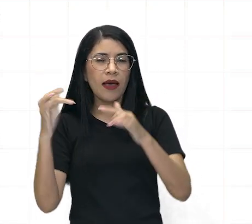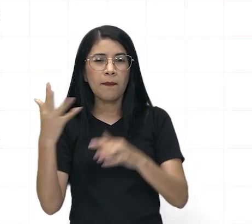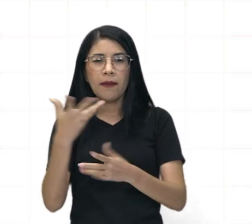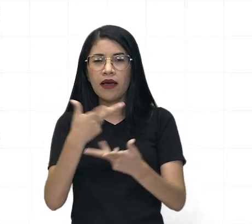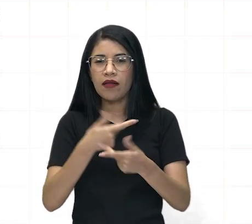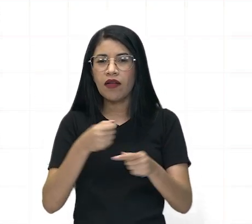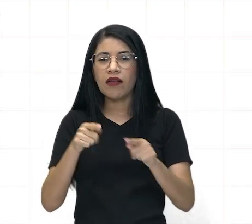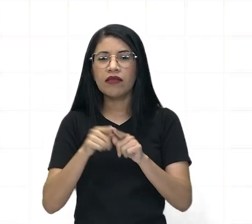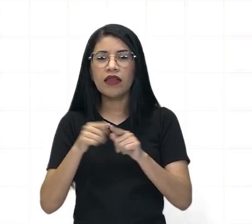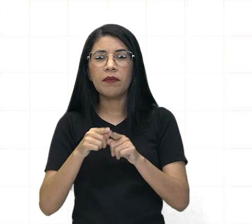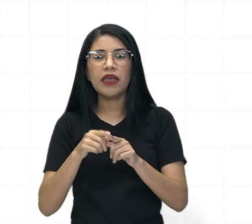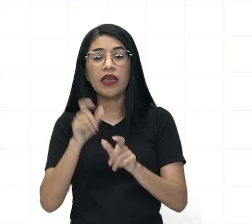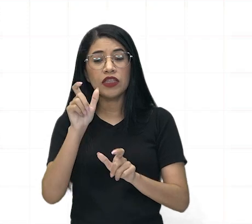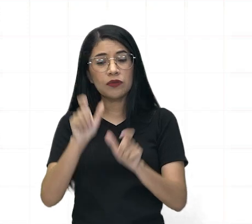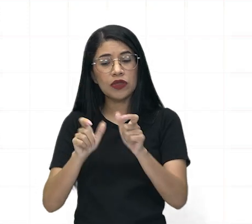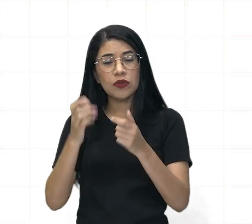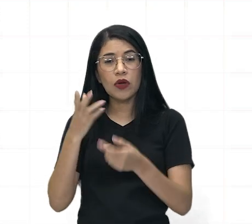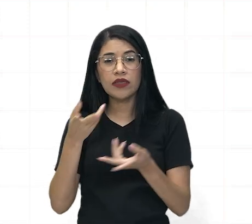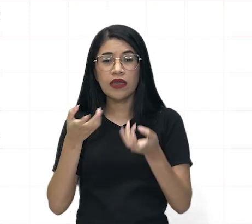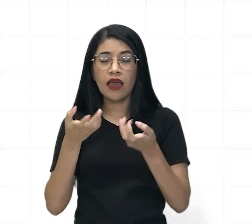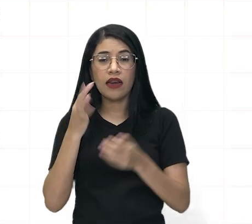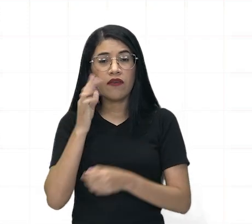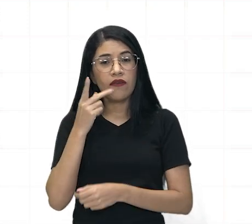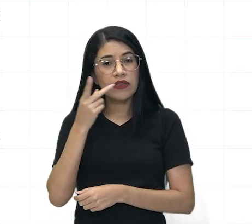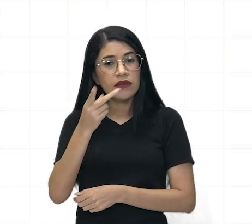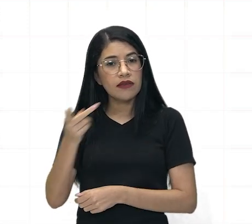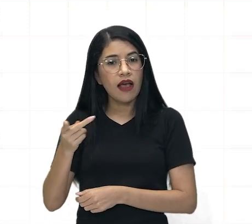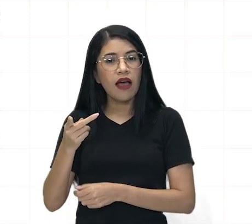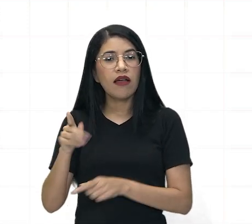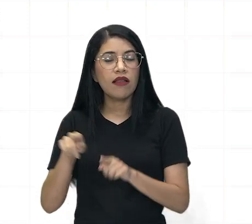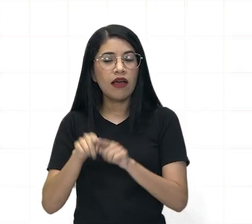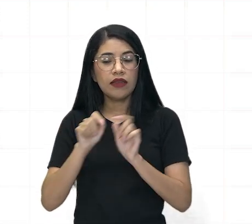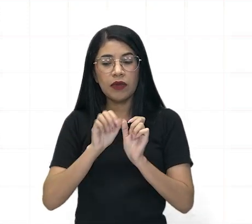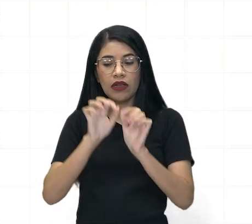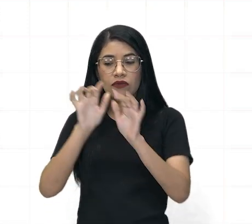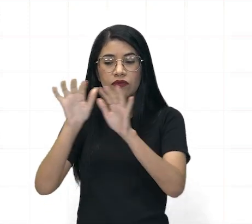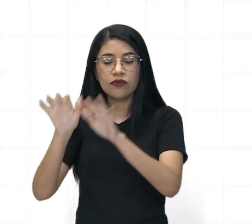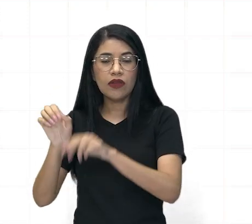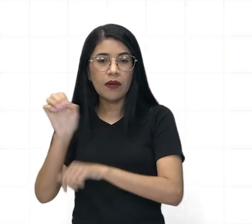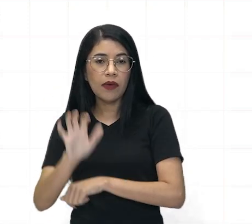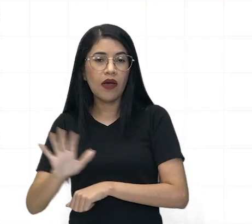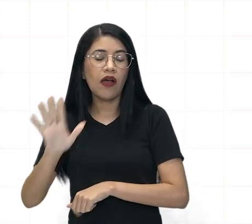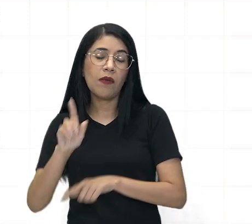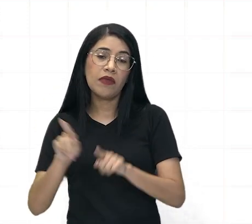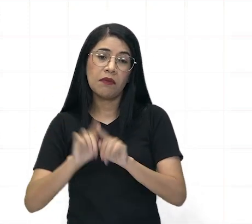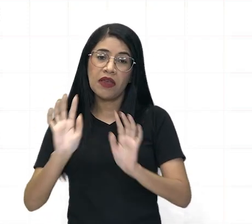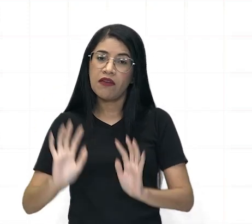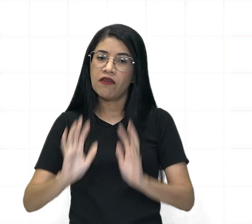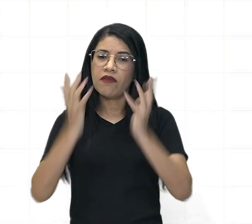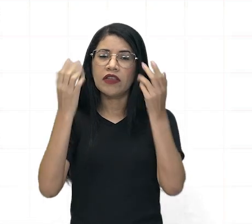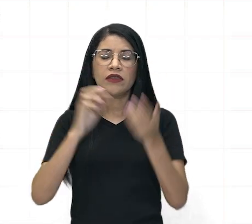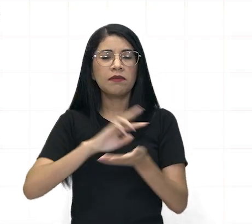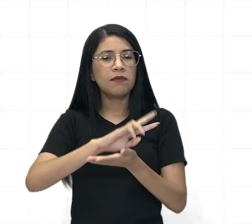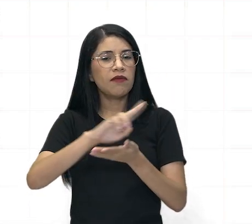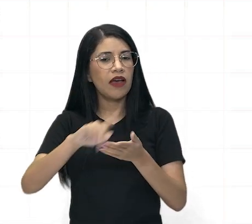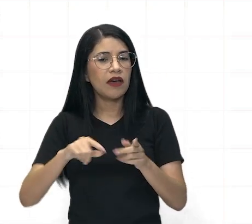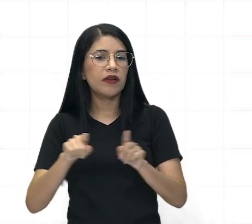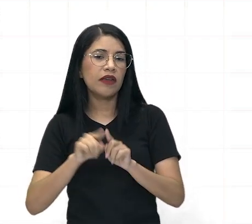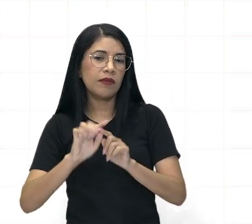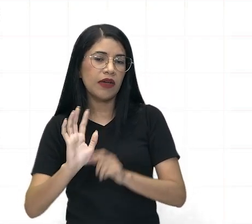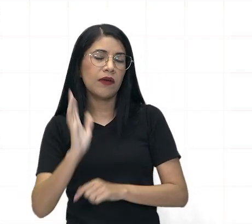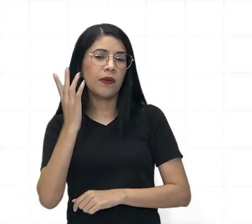de visitantes, sem contar que grandes eventos aí, por exemplo, no mundo do esporte,